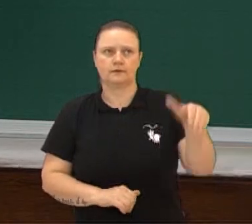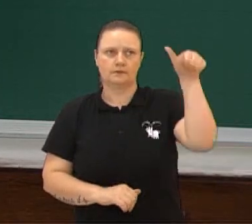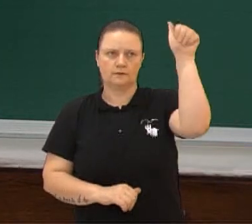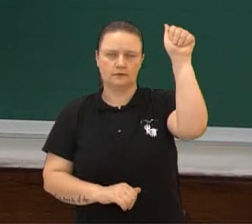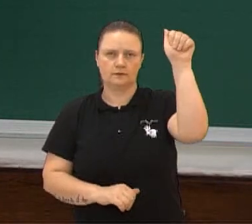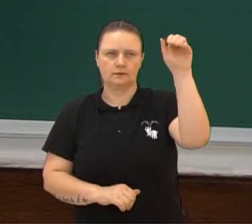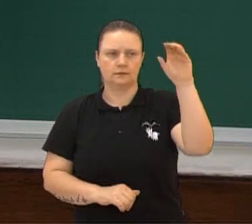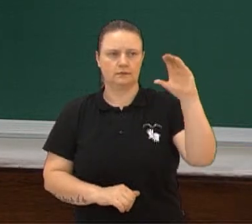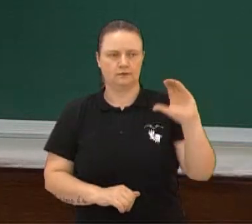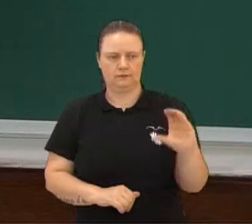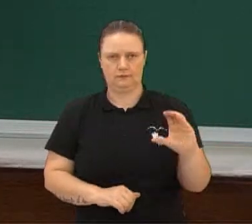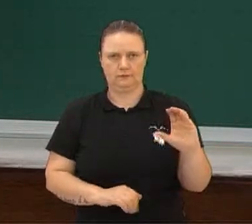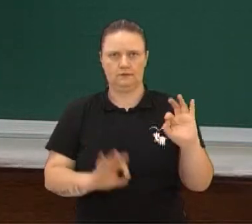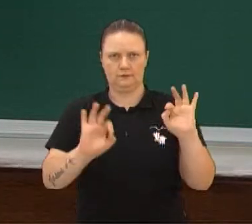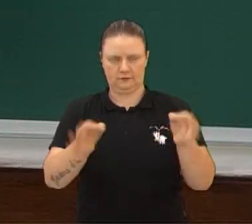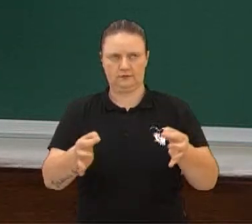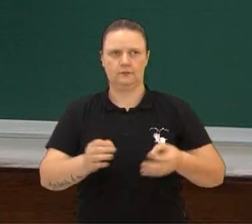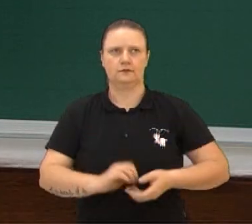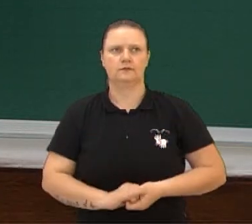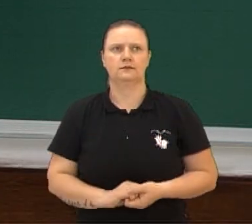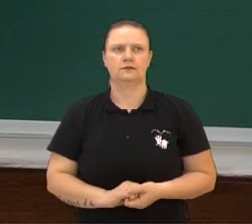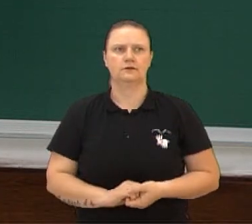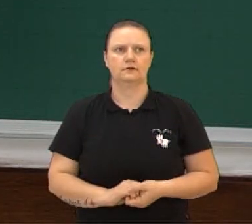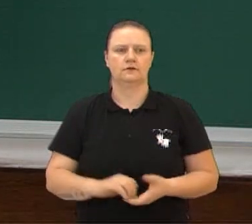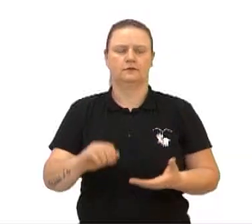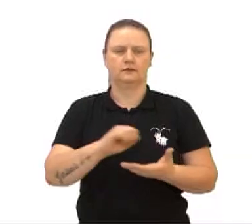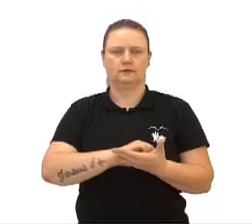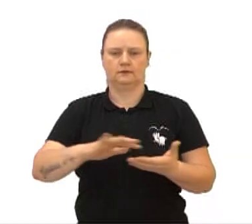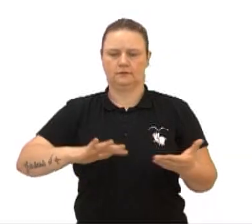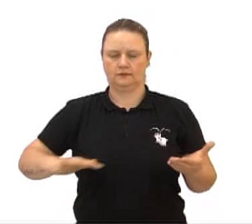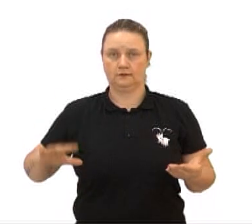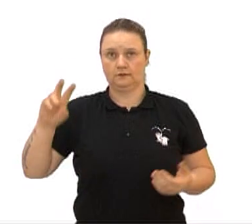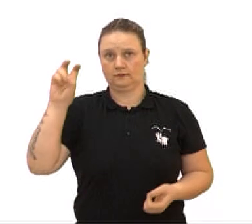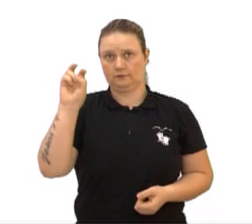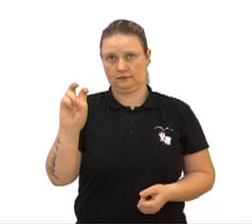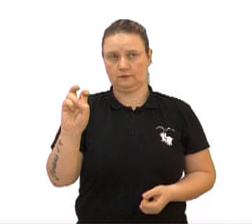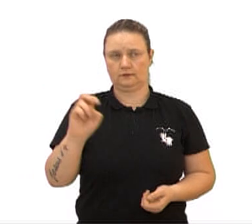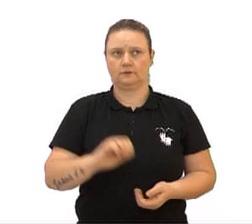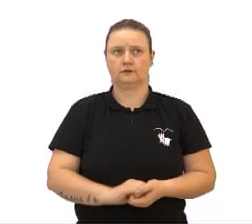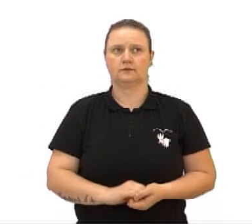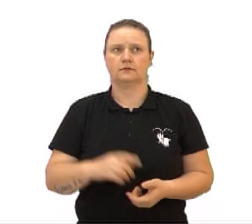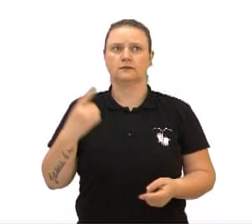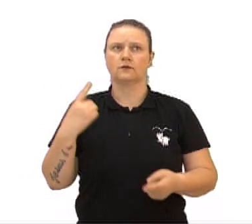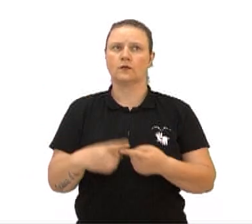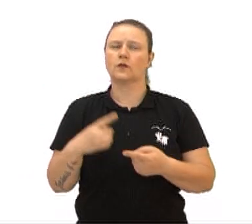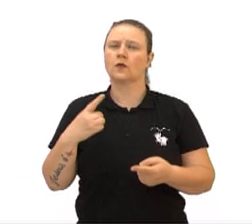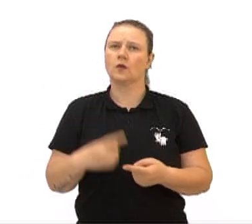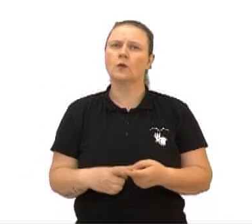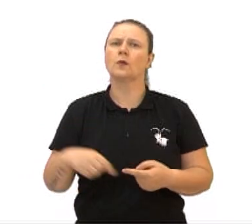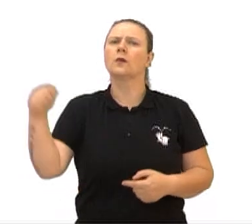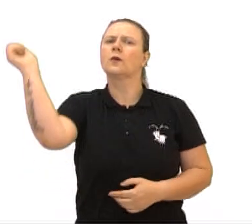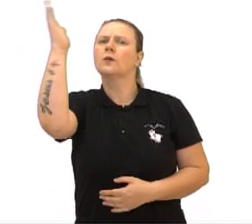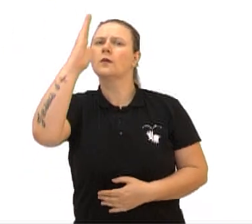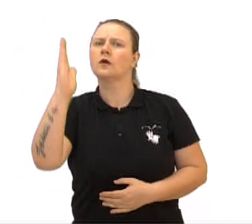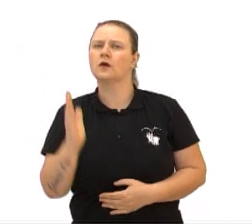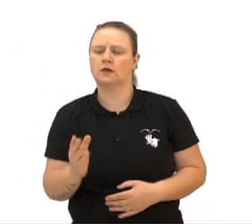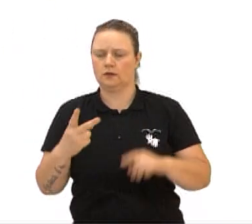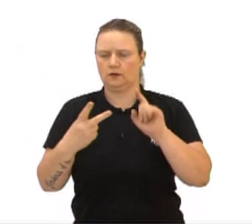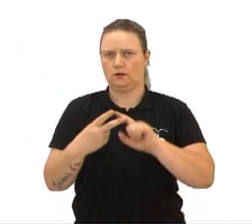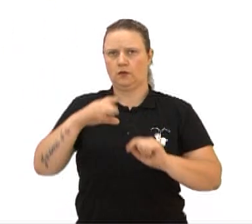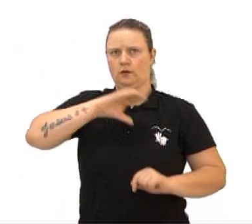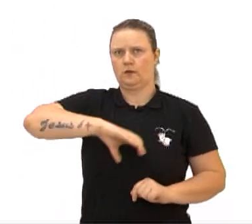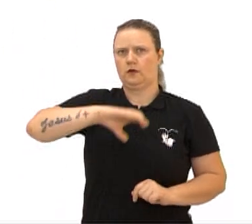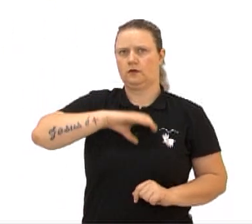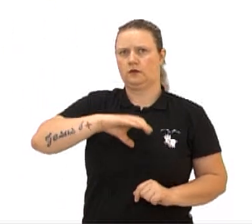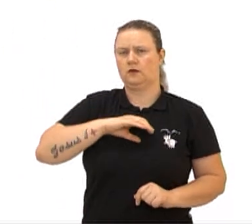corretas, lá A e lá C. Por que se inclui a Brasil e Portugal em la canción